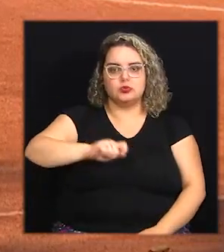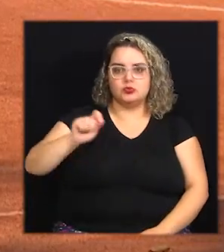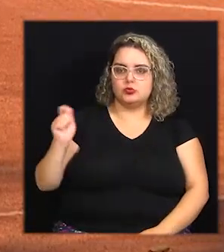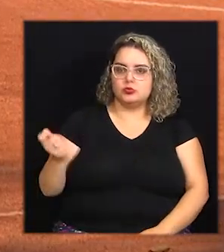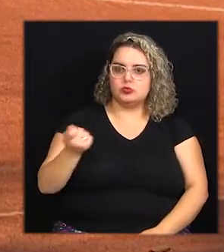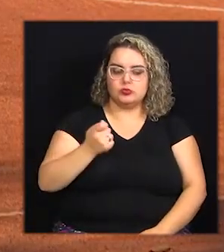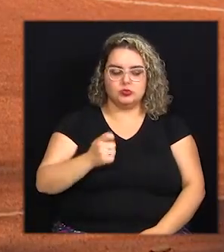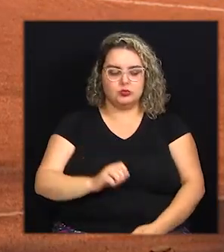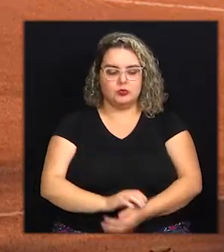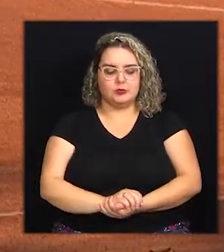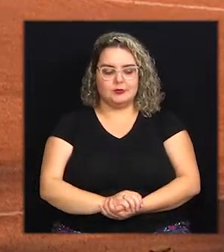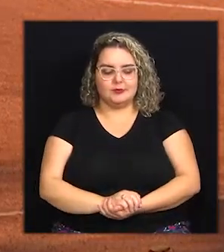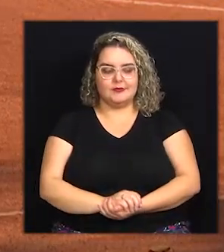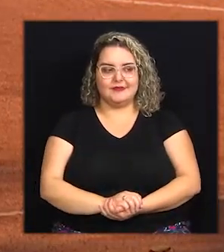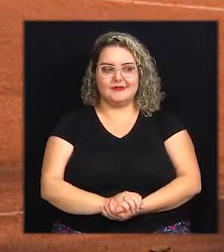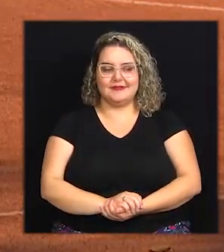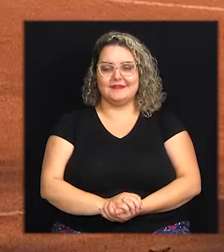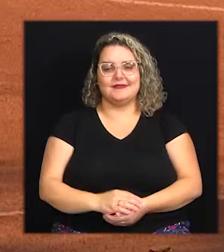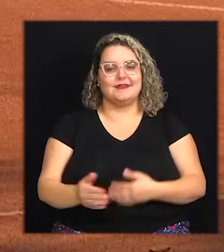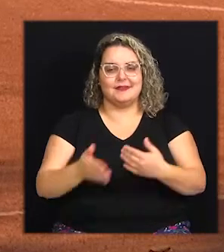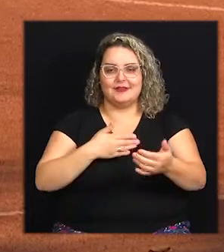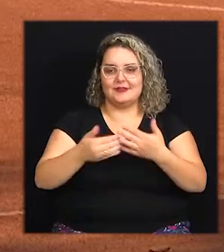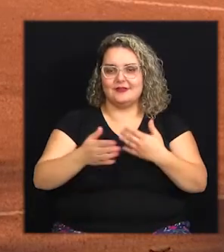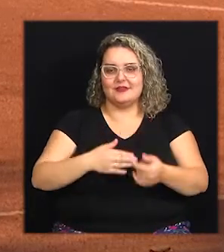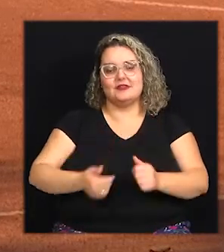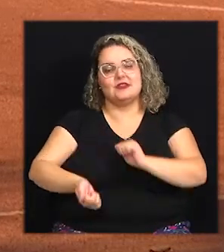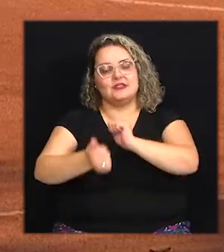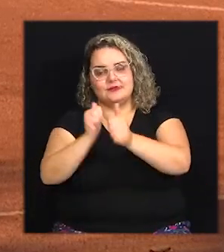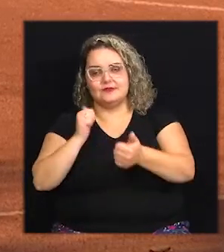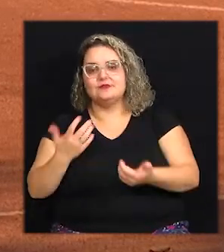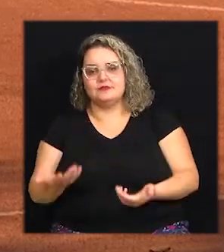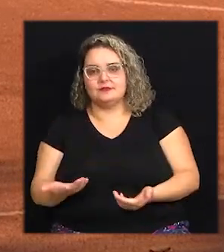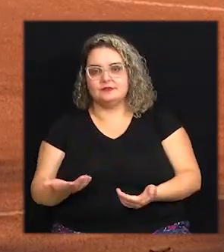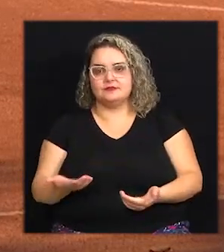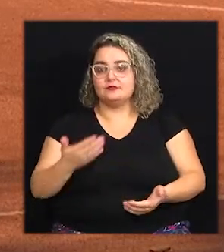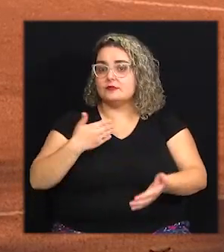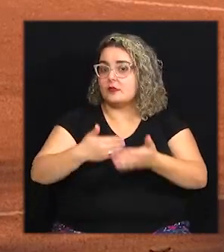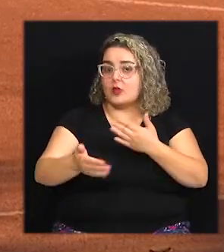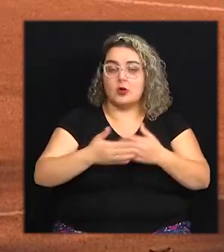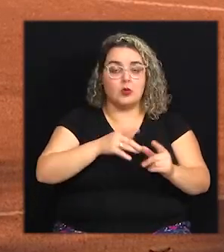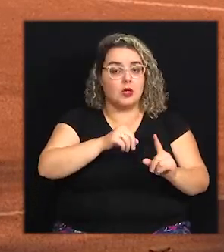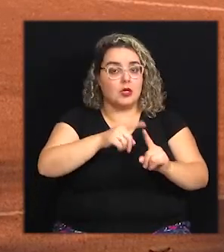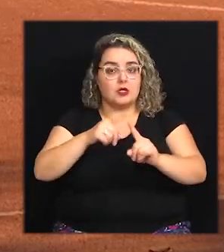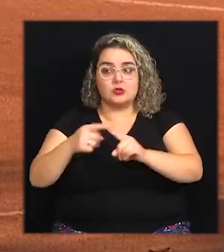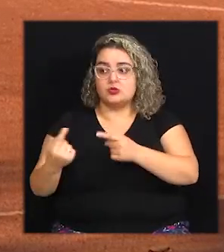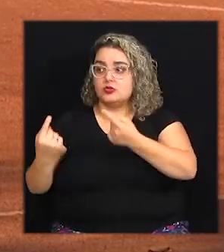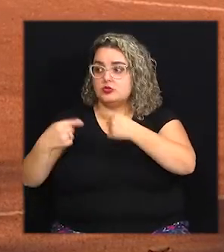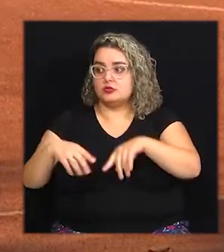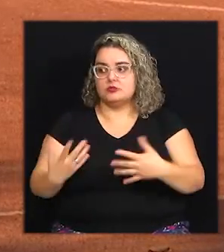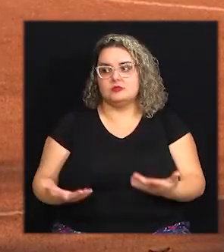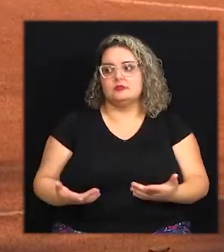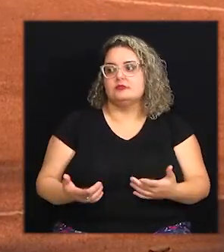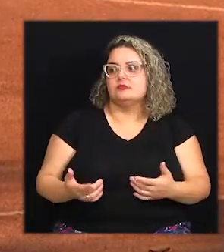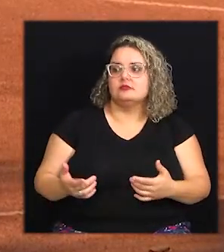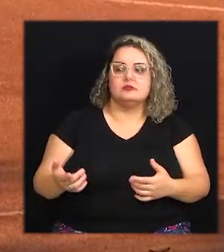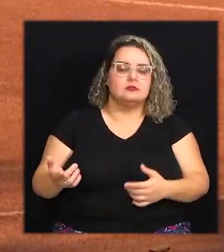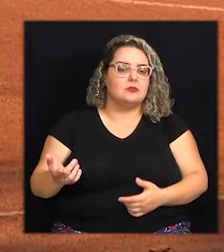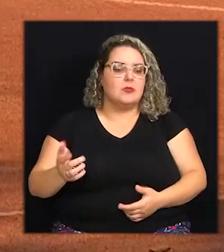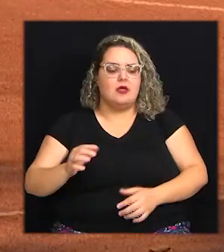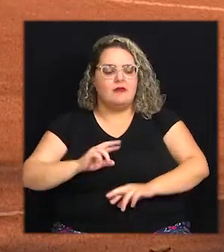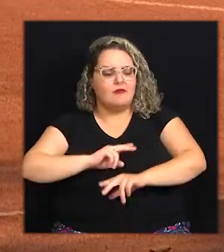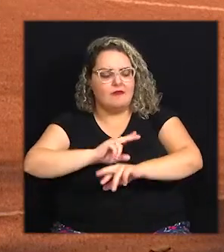tênis, inclusive. Eu gosto de assistir qualquer jogador. Se for qualquer tipo de torneio, eu entro no aplicativo, assisto